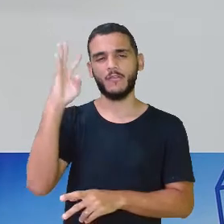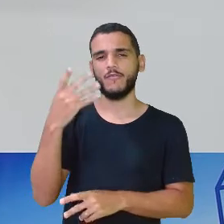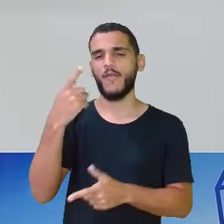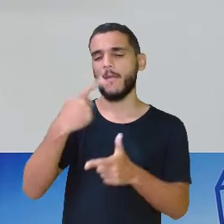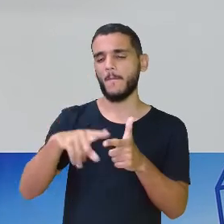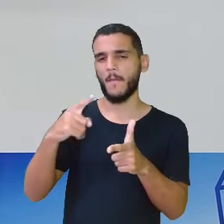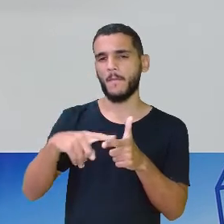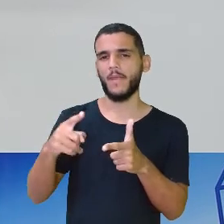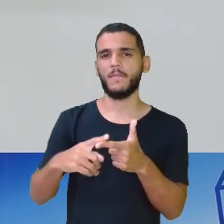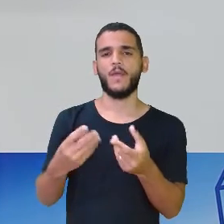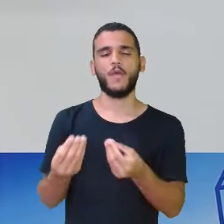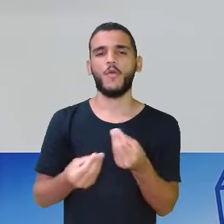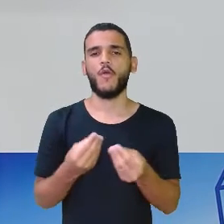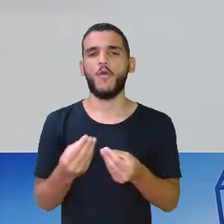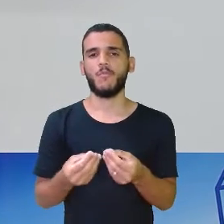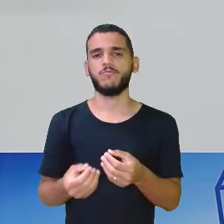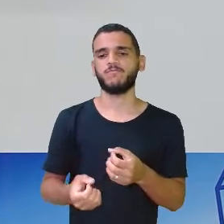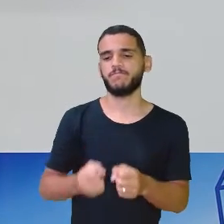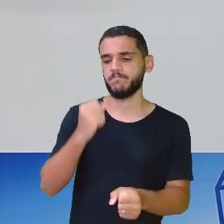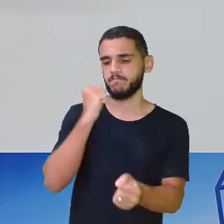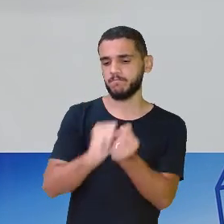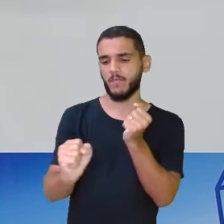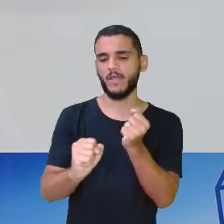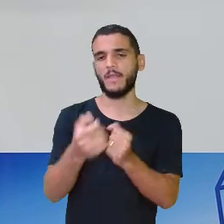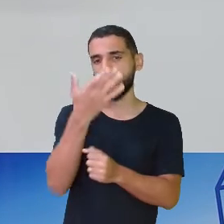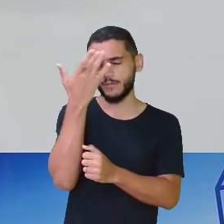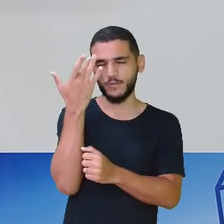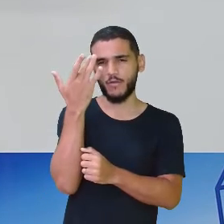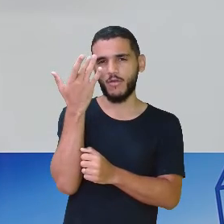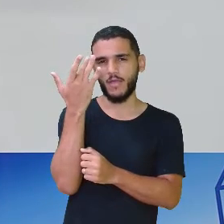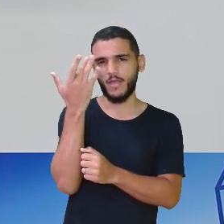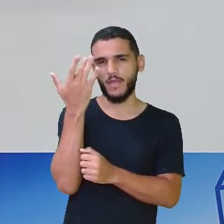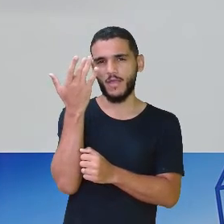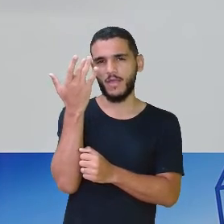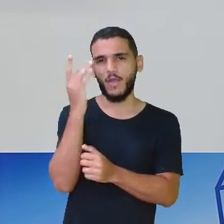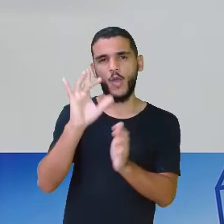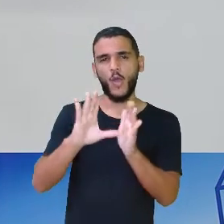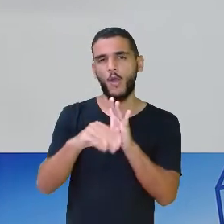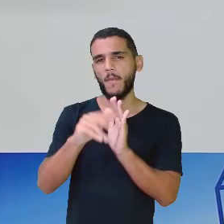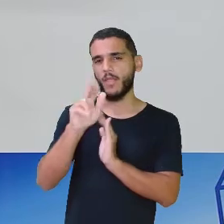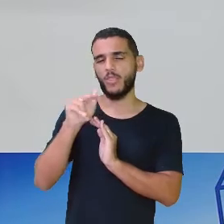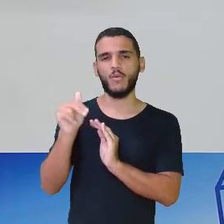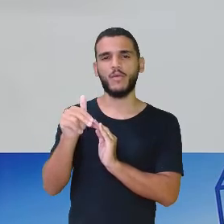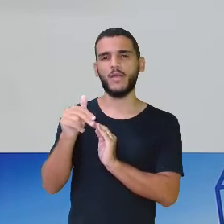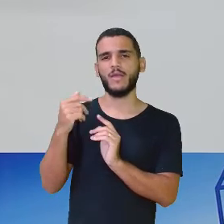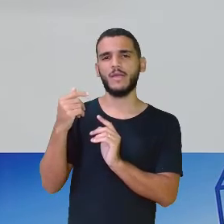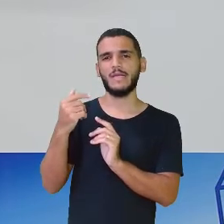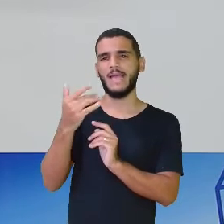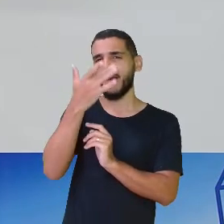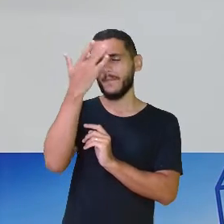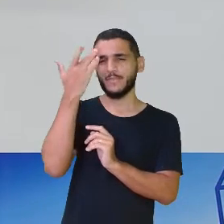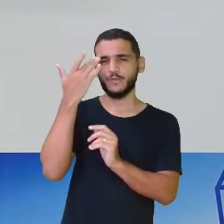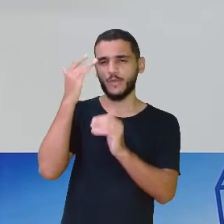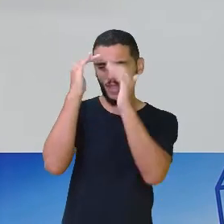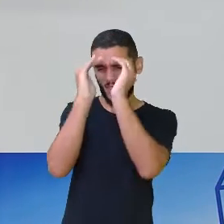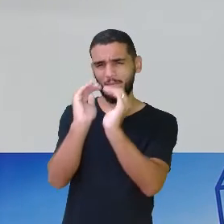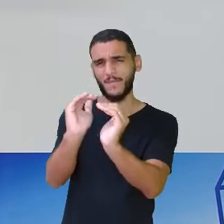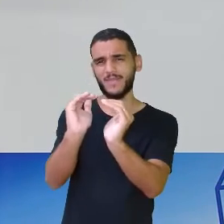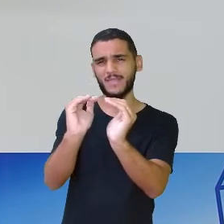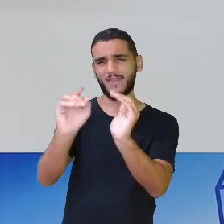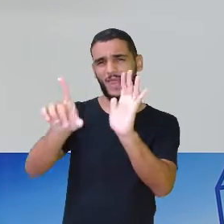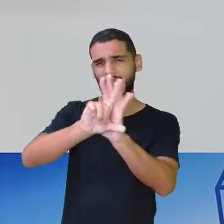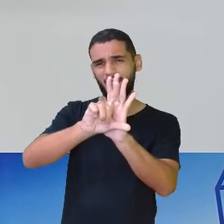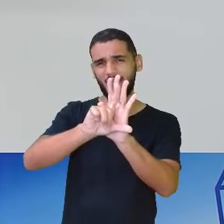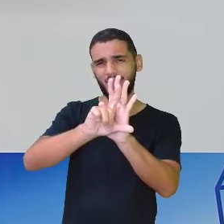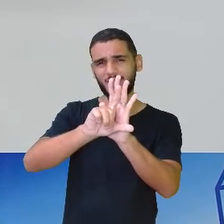problema ali, mata o camarada, ele não vai roubar mais nunca. Aí veja, você está passando por cima da lei. Se você tem o